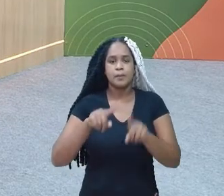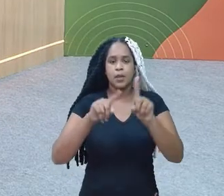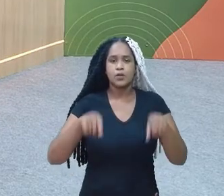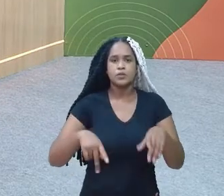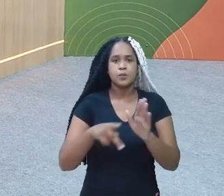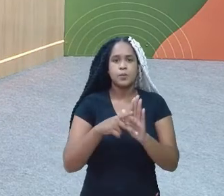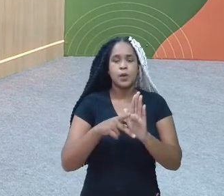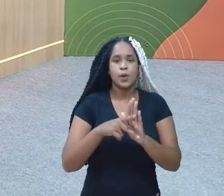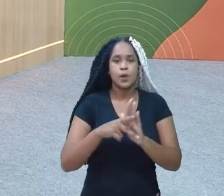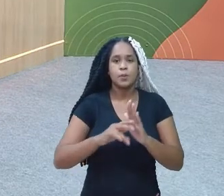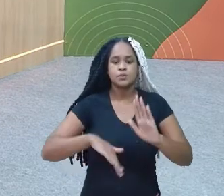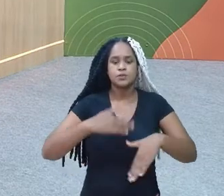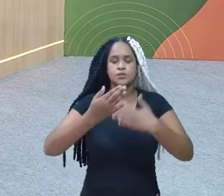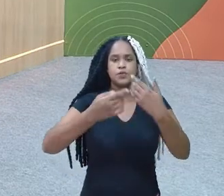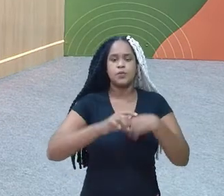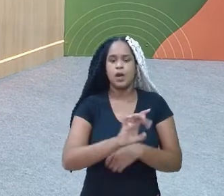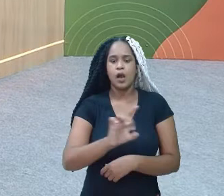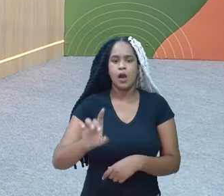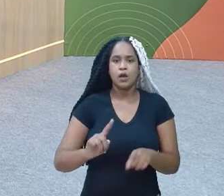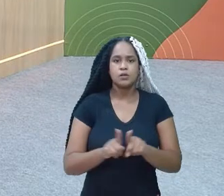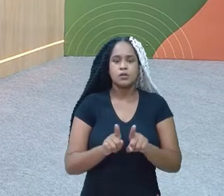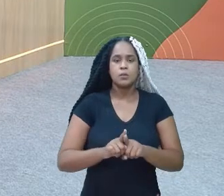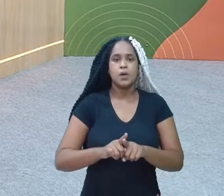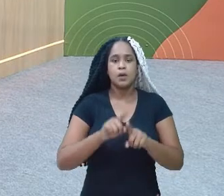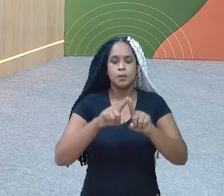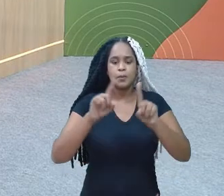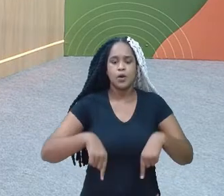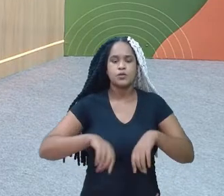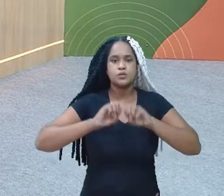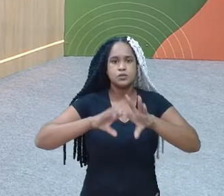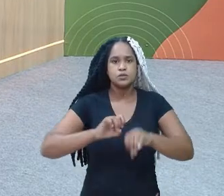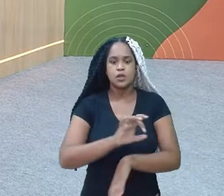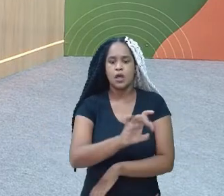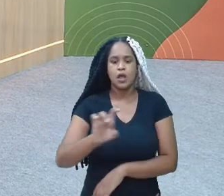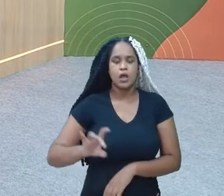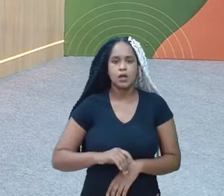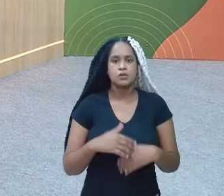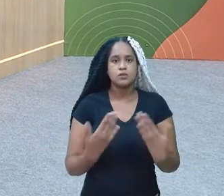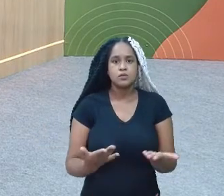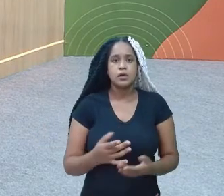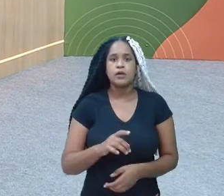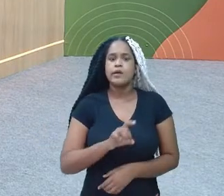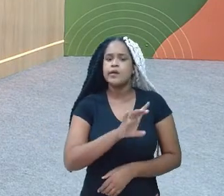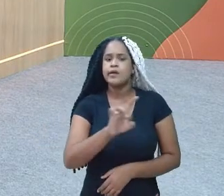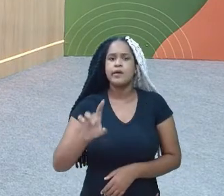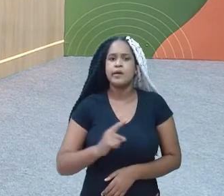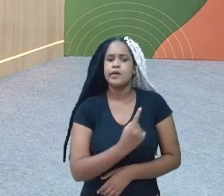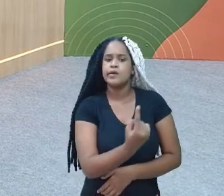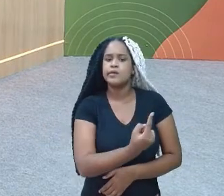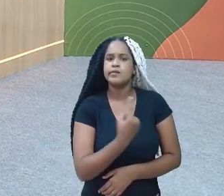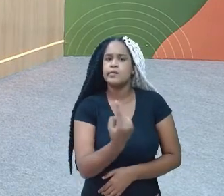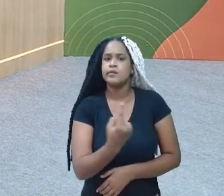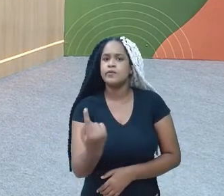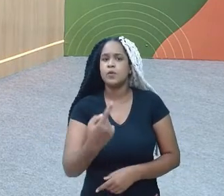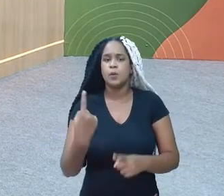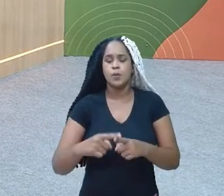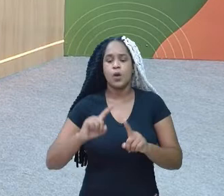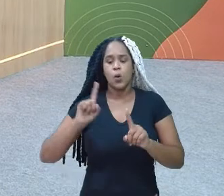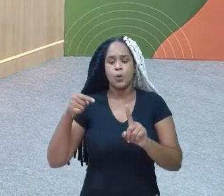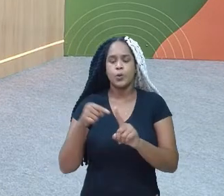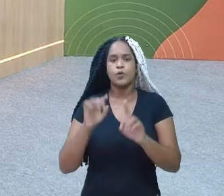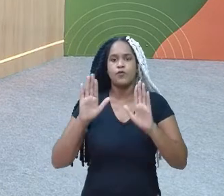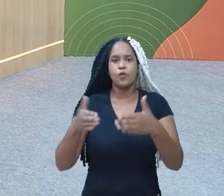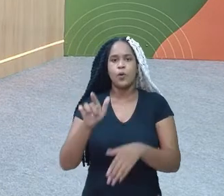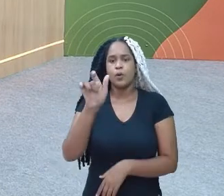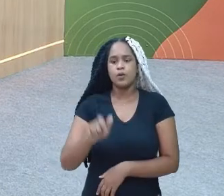Desenvolvimento Individualizado ou Plano de Ensino Individual. Individual porque ele é feito para o estudante, ele é feito pensando